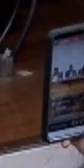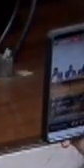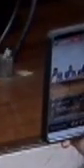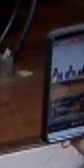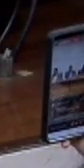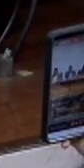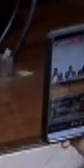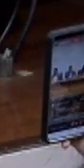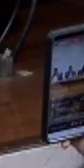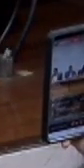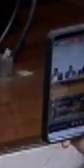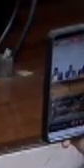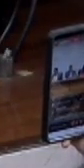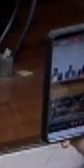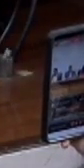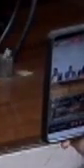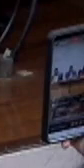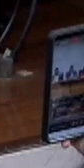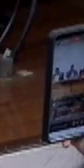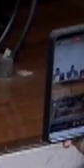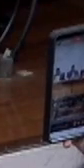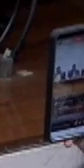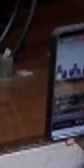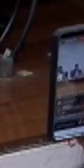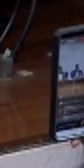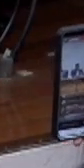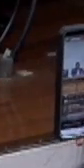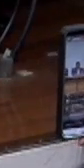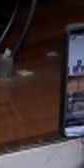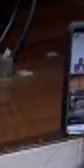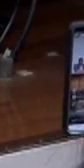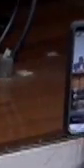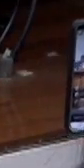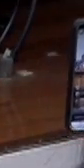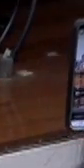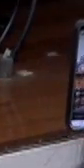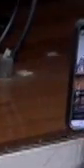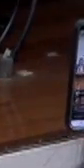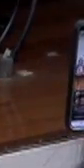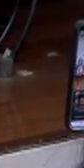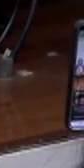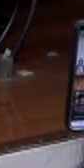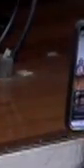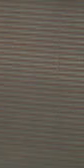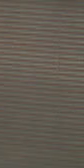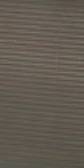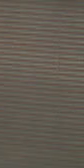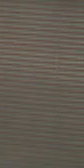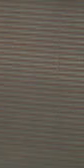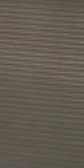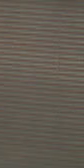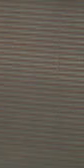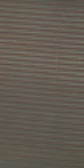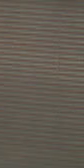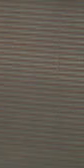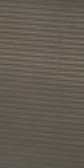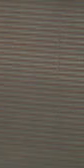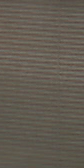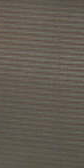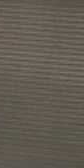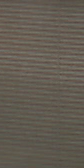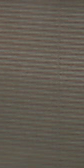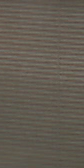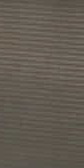econômico sustentável Ciência Tecnologia meio ambiente e turismo às 3 da tarde os deputados se